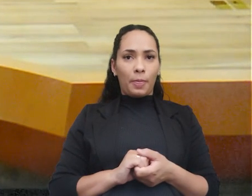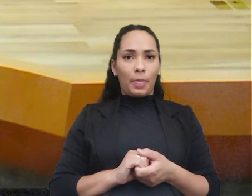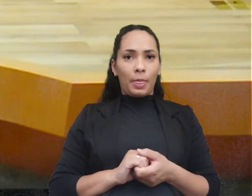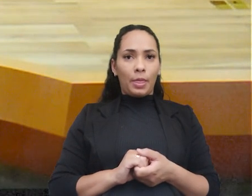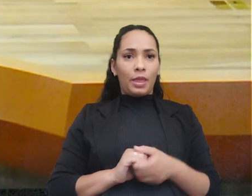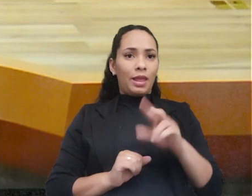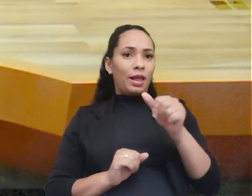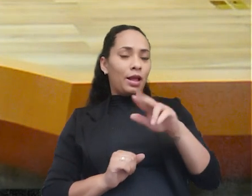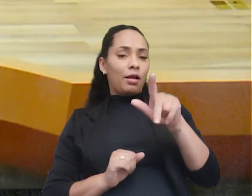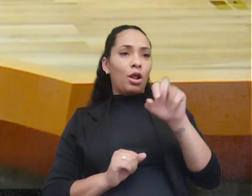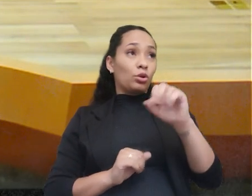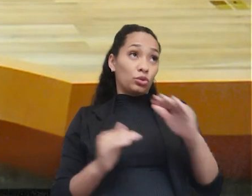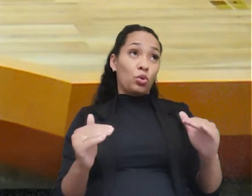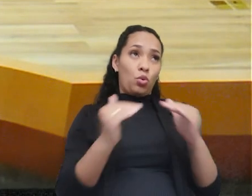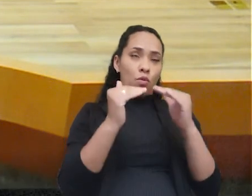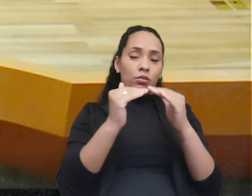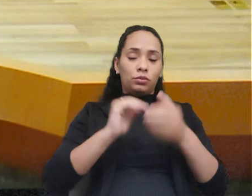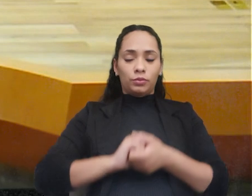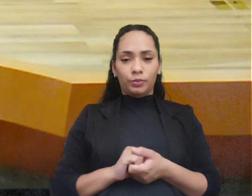Doutor Carlos Alberto. De acordo, presidente.